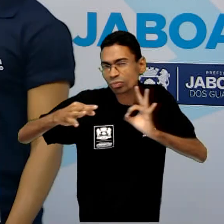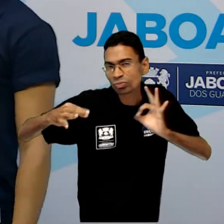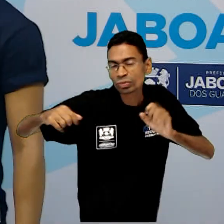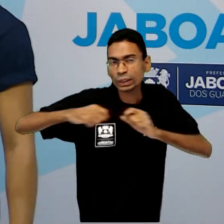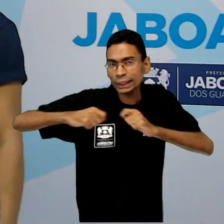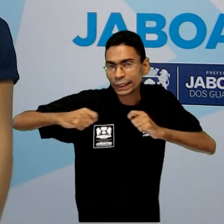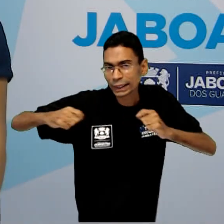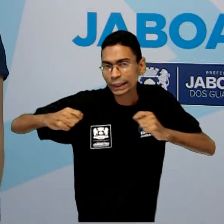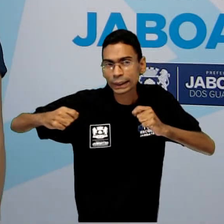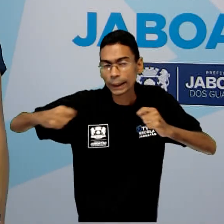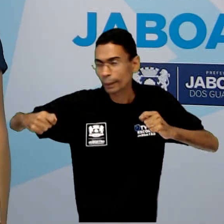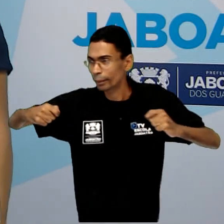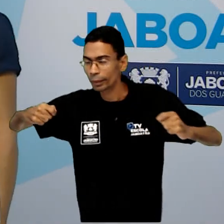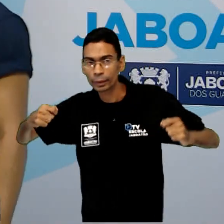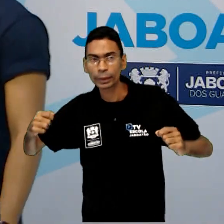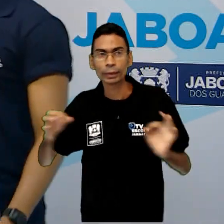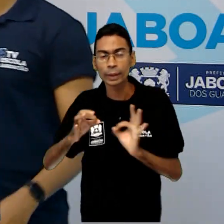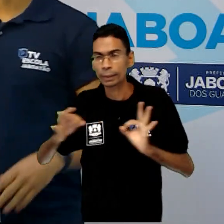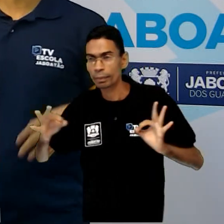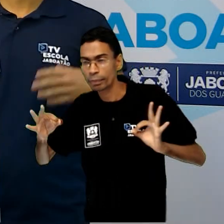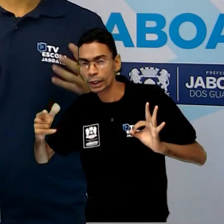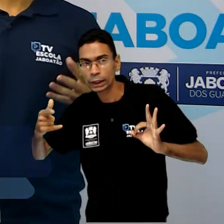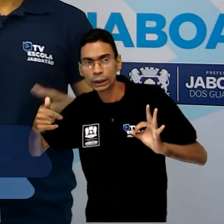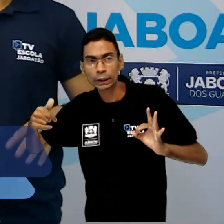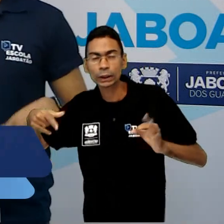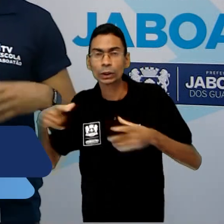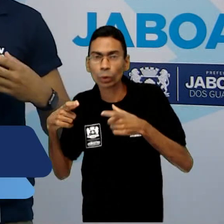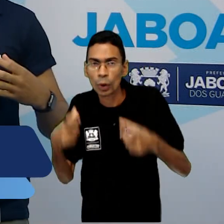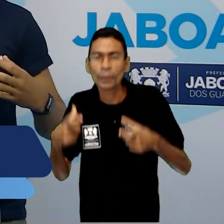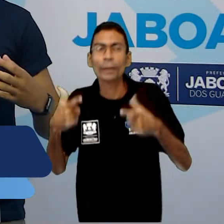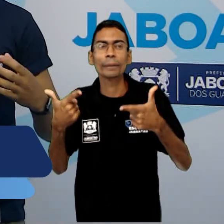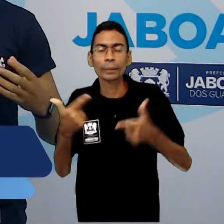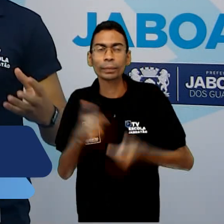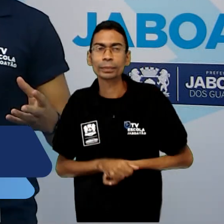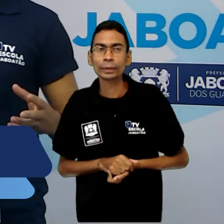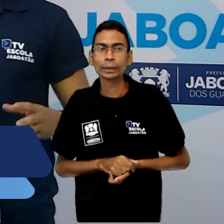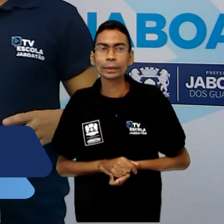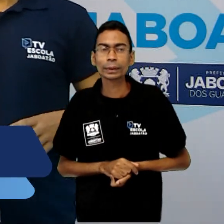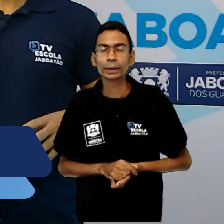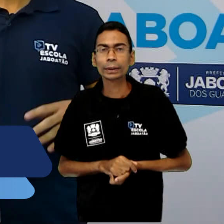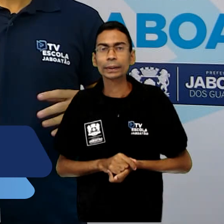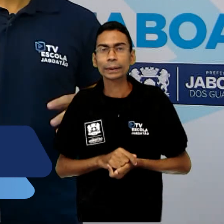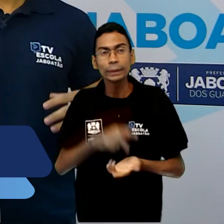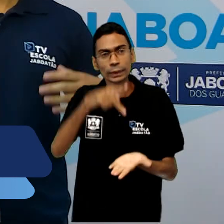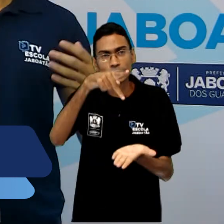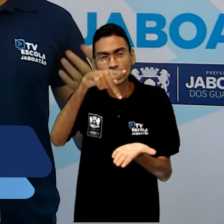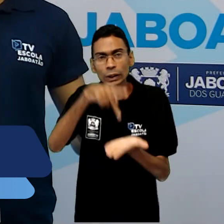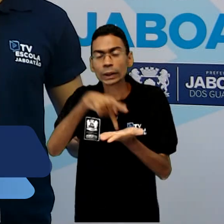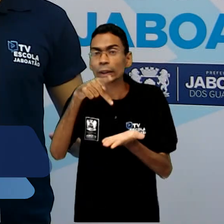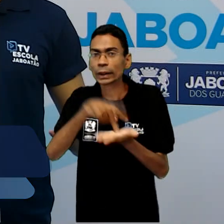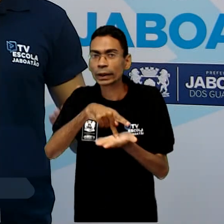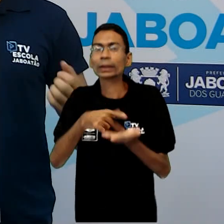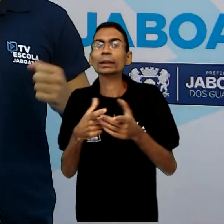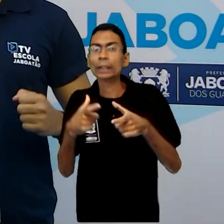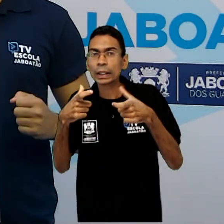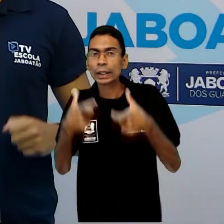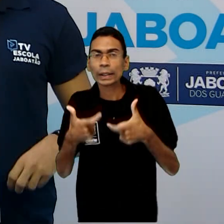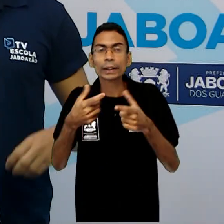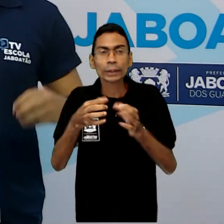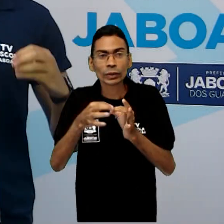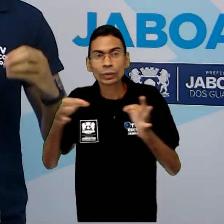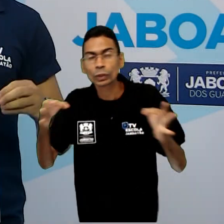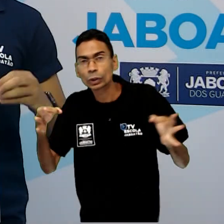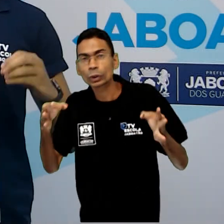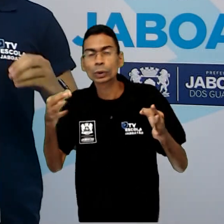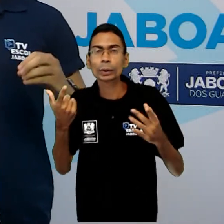fazer a medição dessa região. Entretanto, raramente essas medições resultavam em um número inteiro. Portanto,